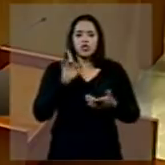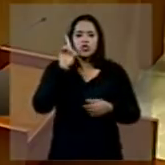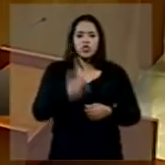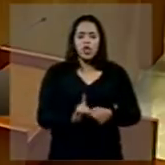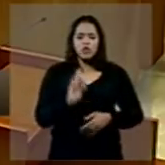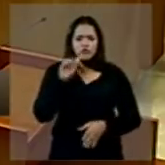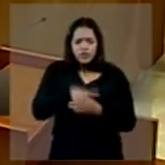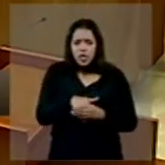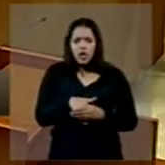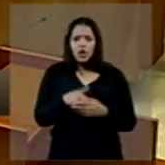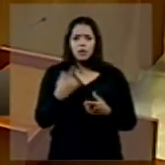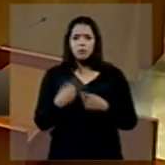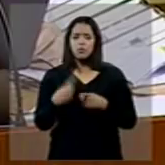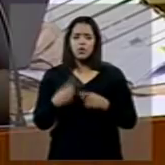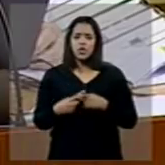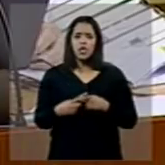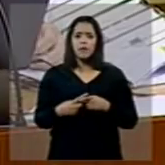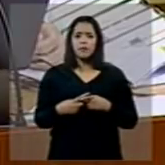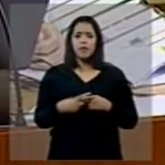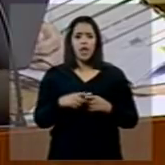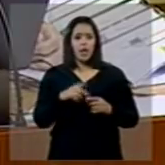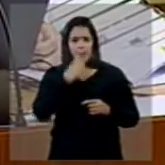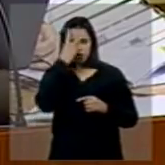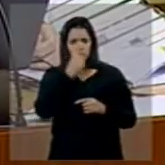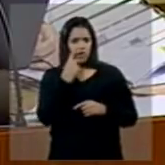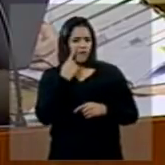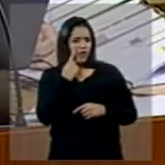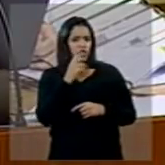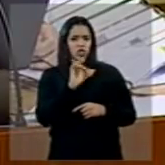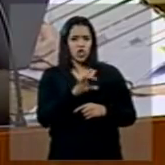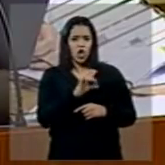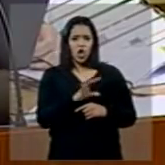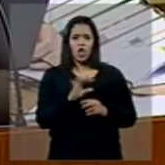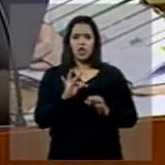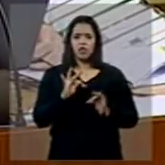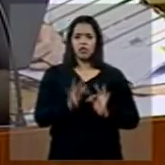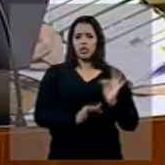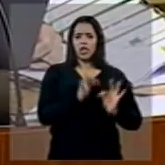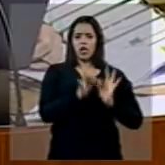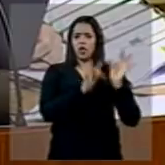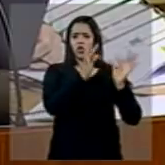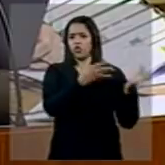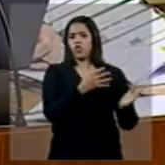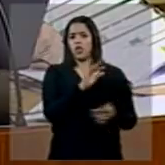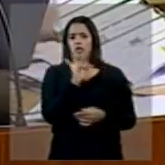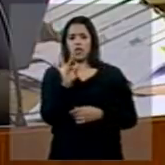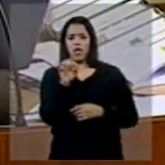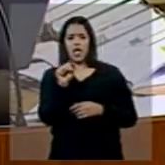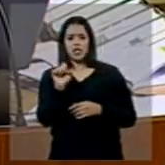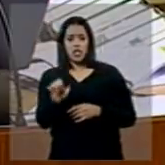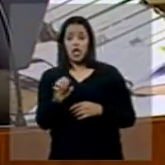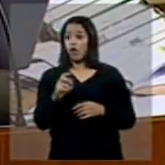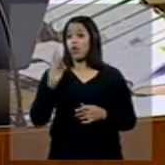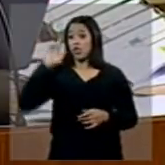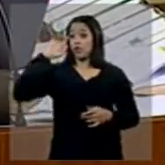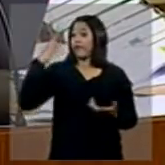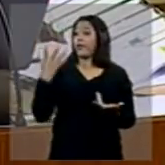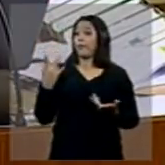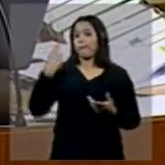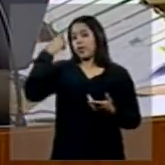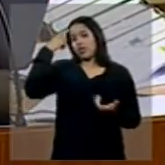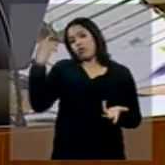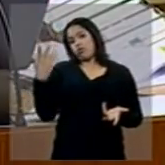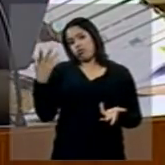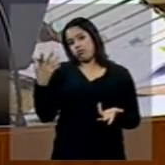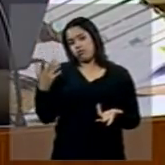votar, porque os tecnocratas do TSE, eu vivi isso, resolveram, talvez em